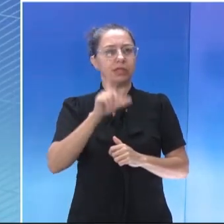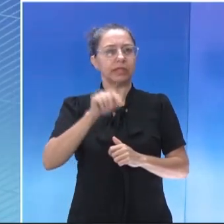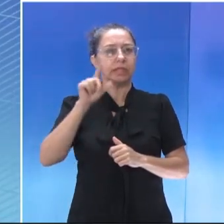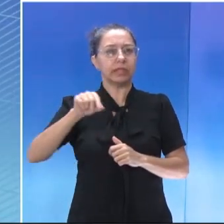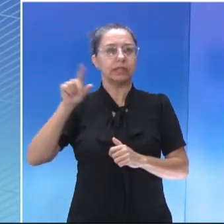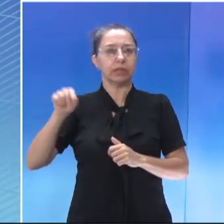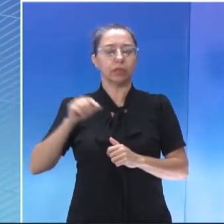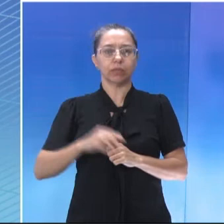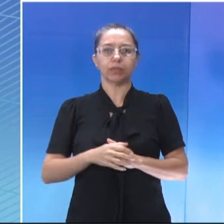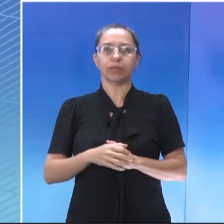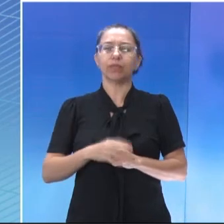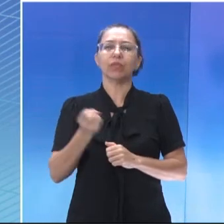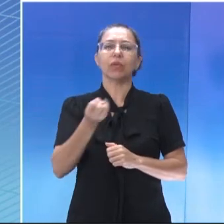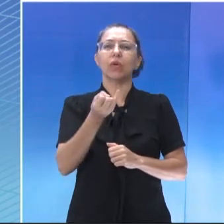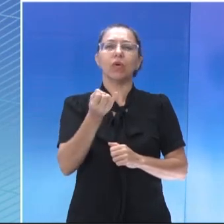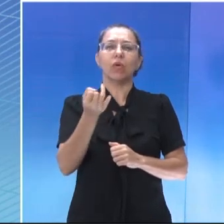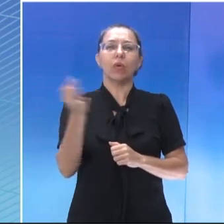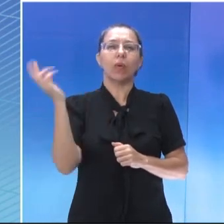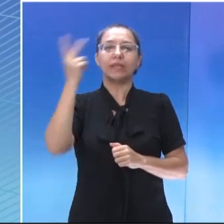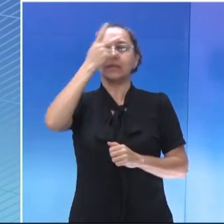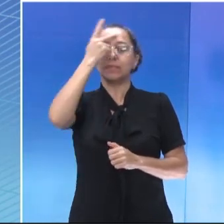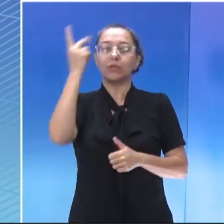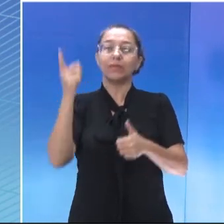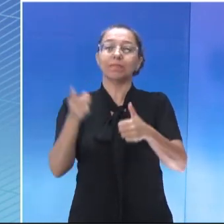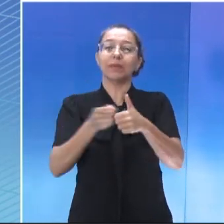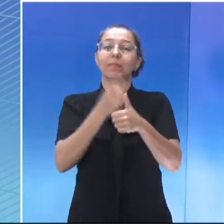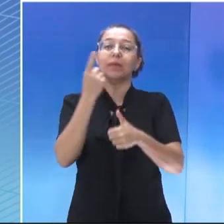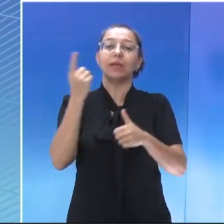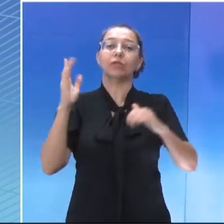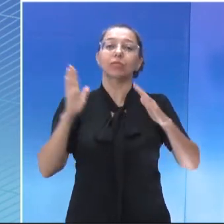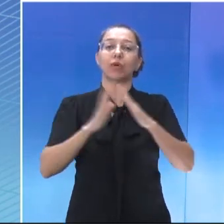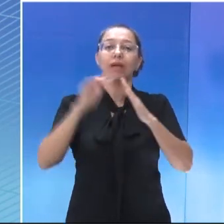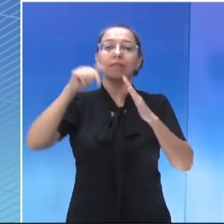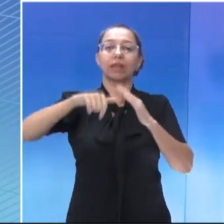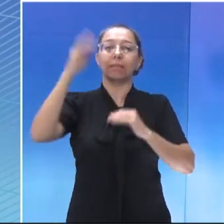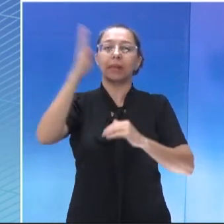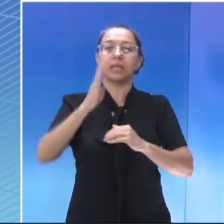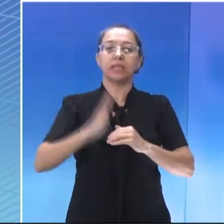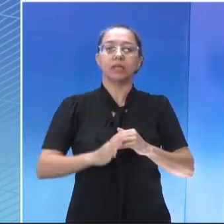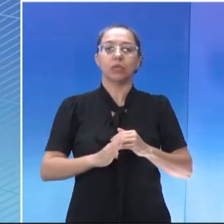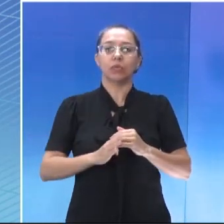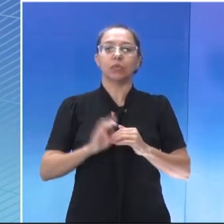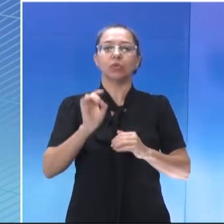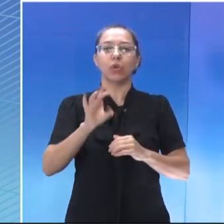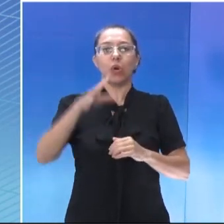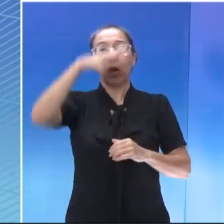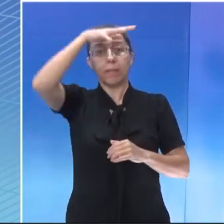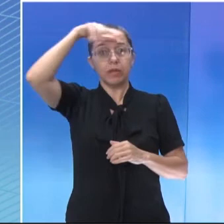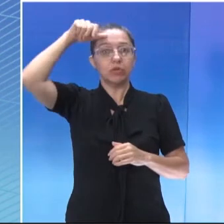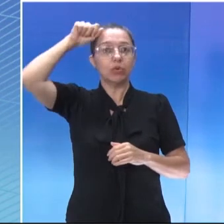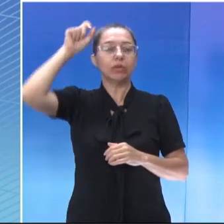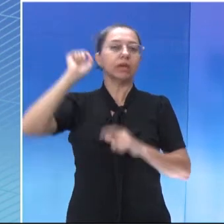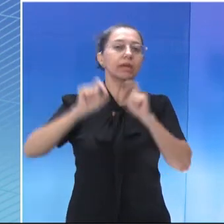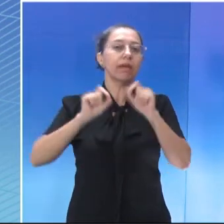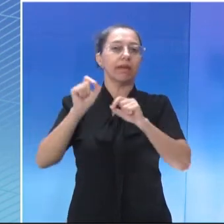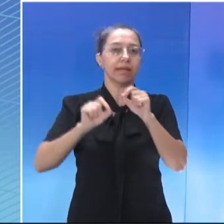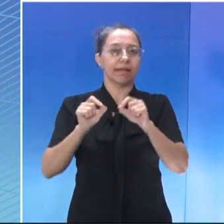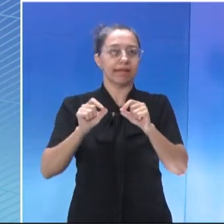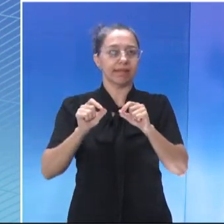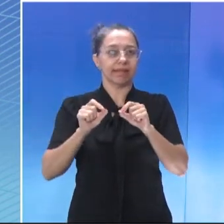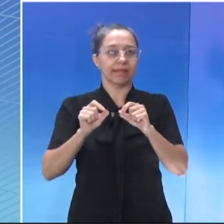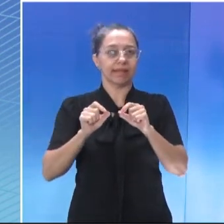quais são os aborígenes nossos aqui no Brasil hoje? Vamos falar só de Brasil? Só da Amazônia brasileira? Quais são os